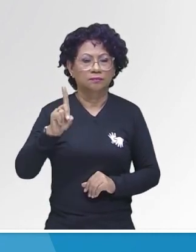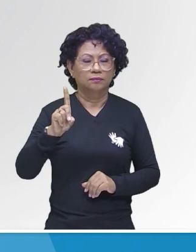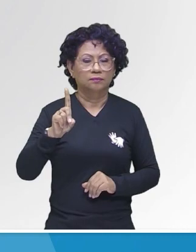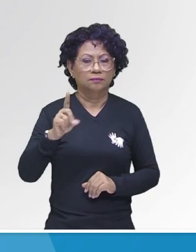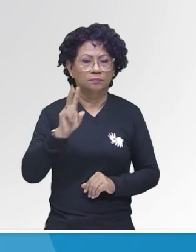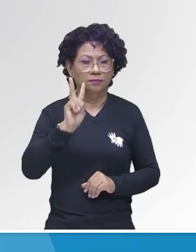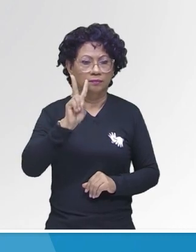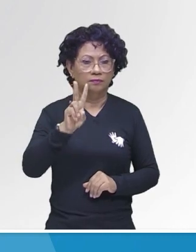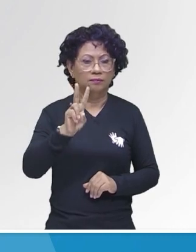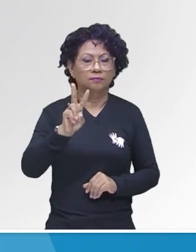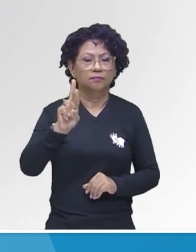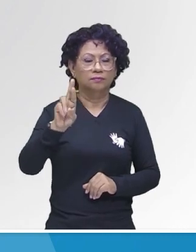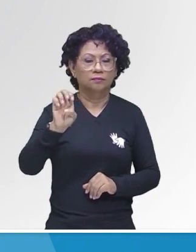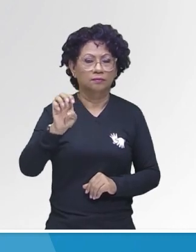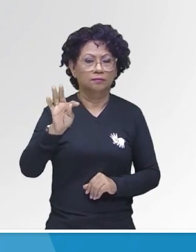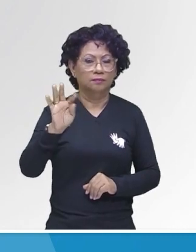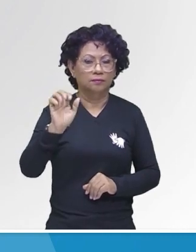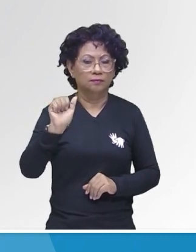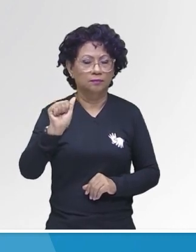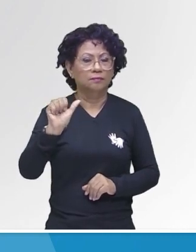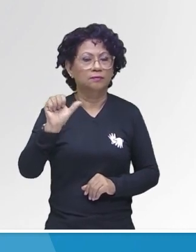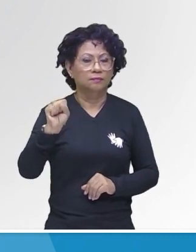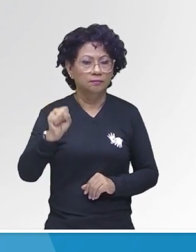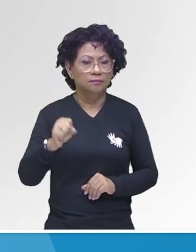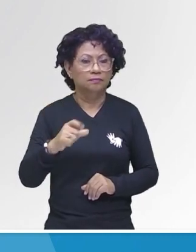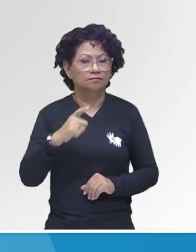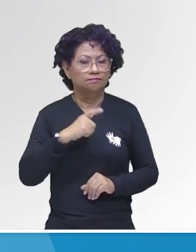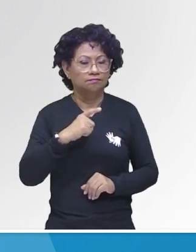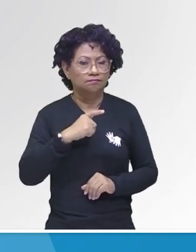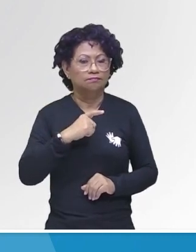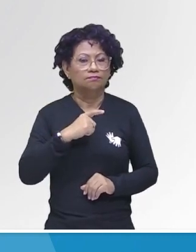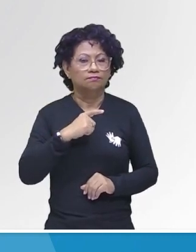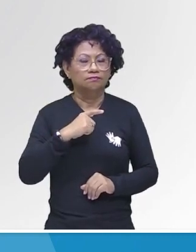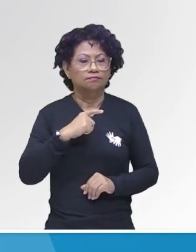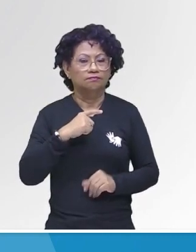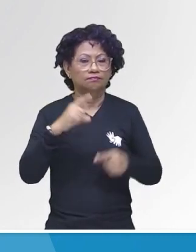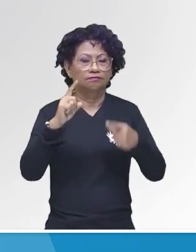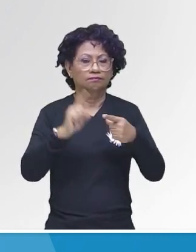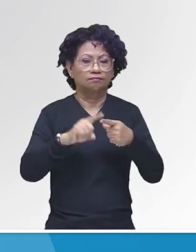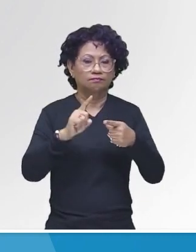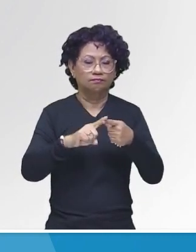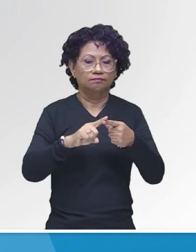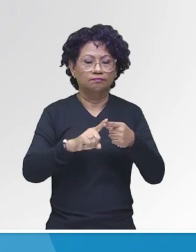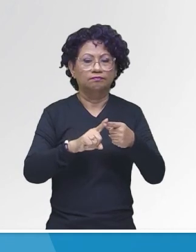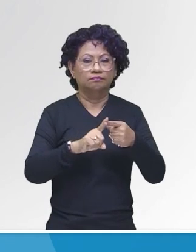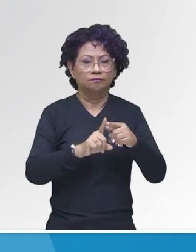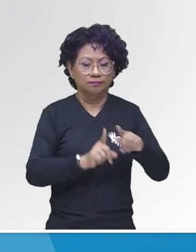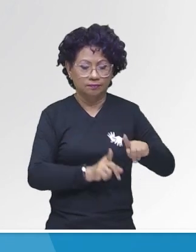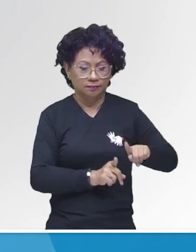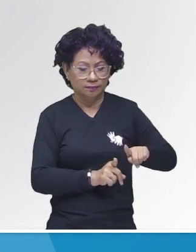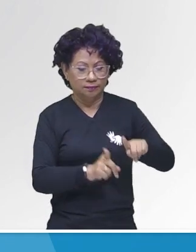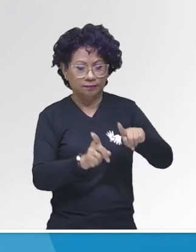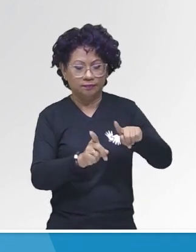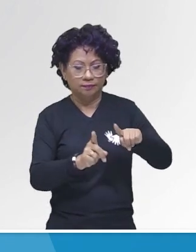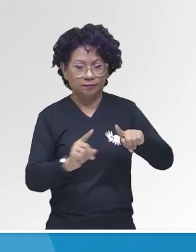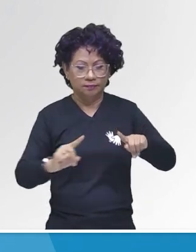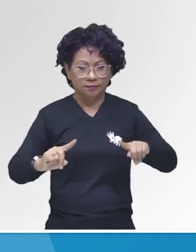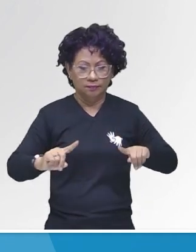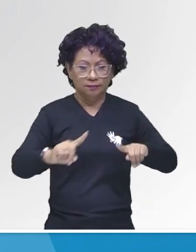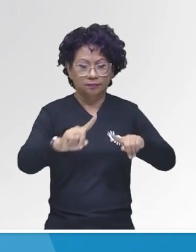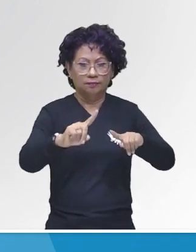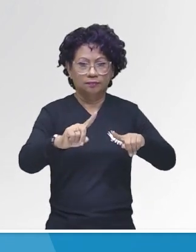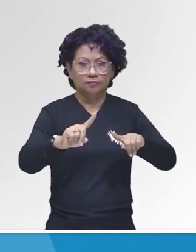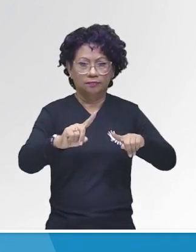coplanares, ou seja, que pertencem ao mesmo plano, ou são paralelas, ou são concorrentes, ou